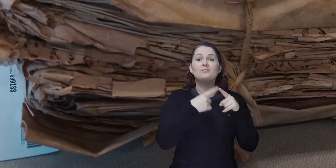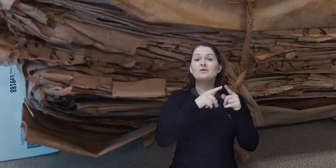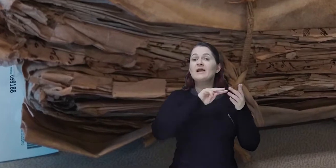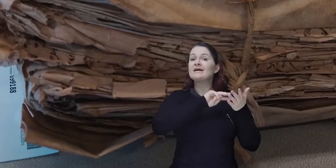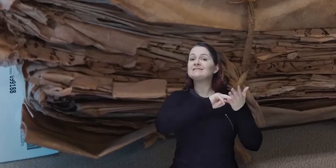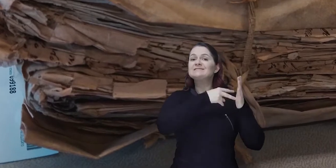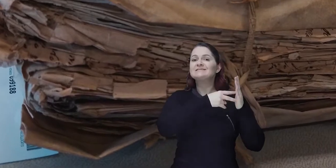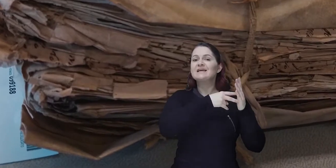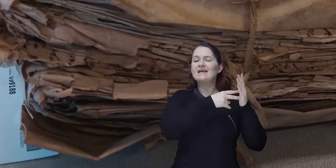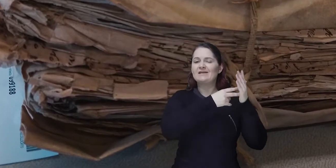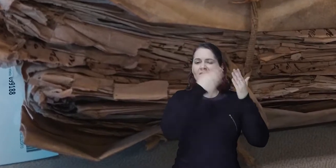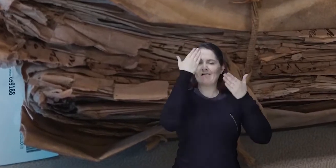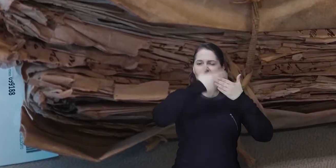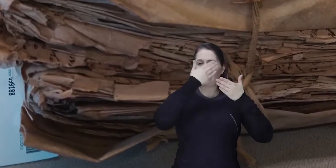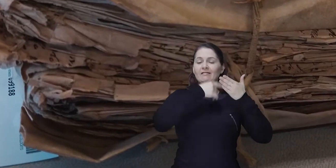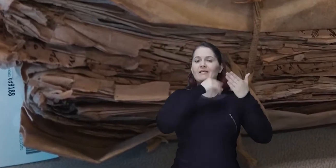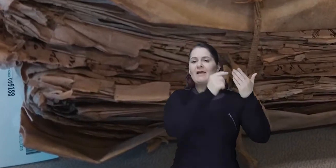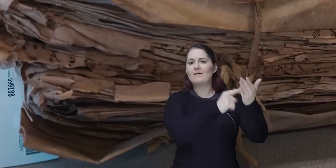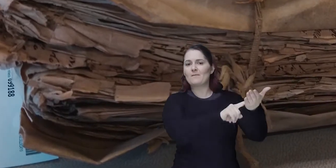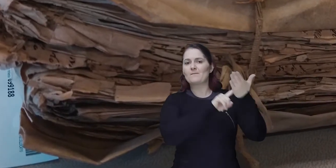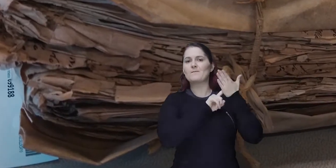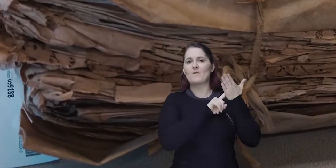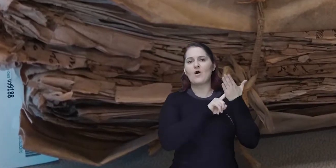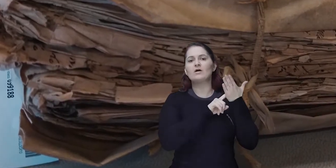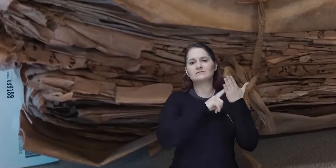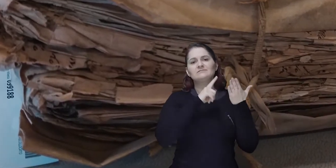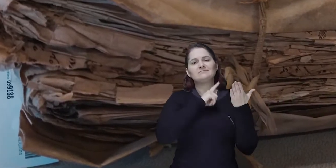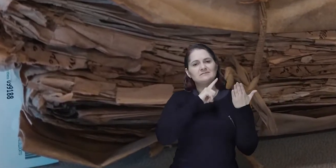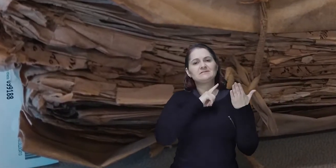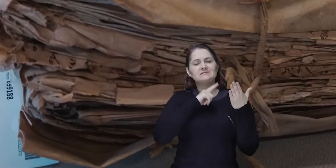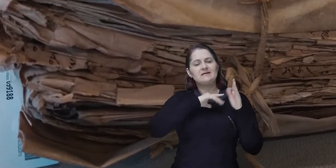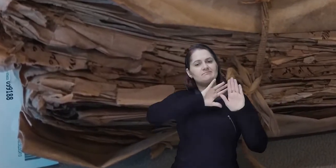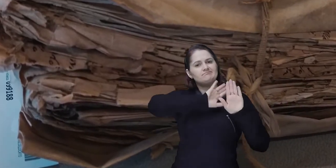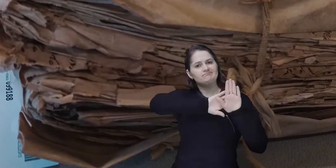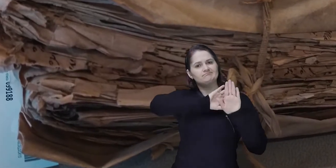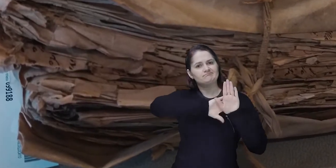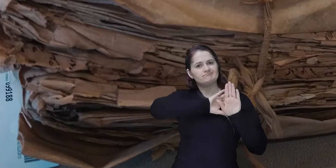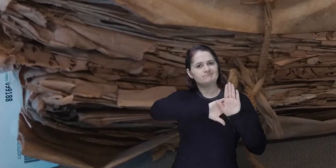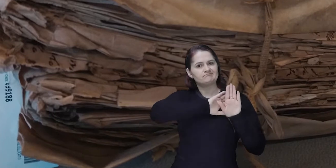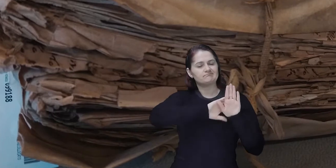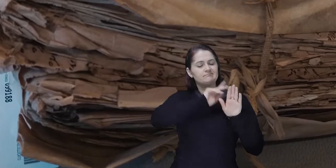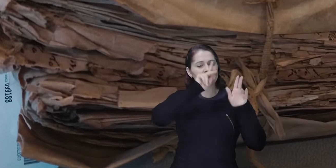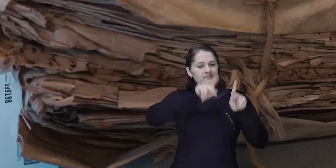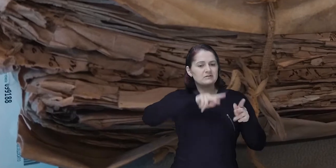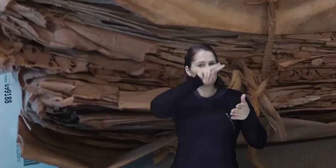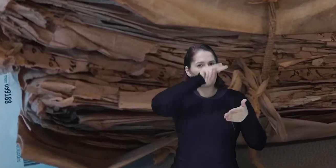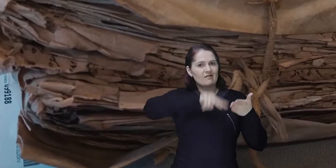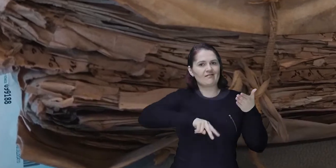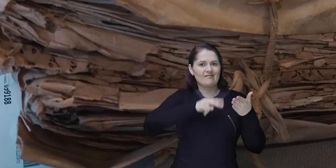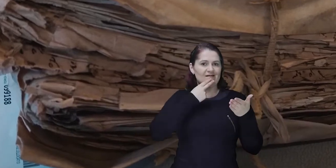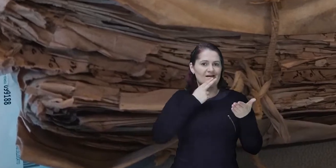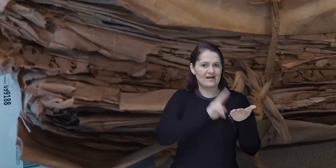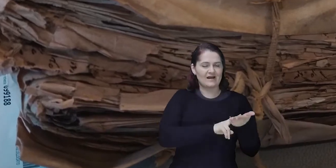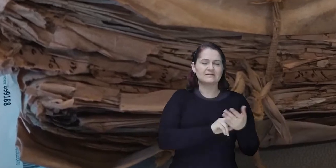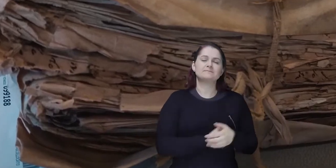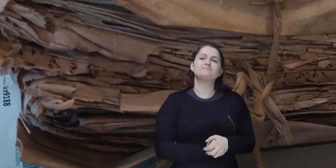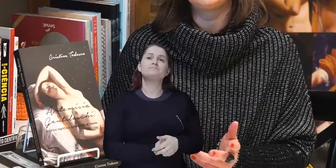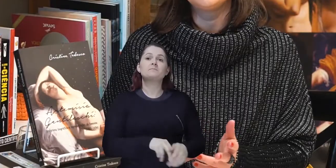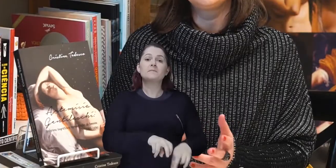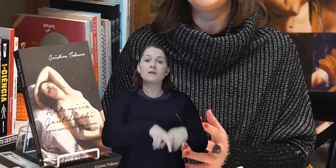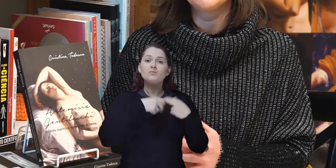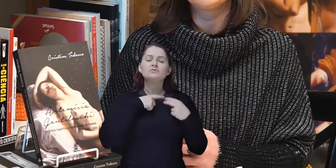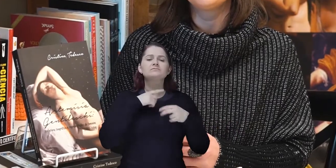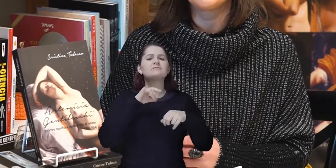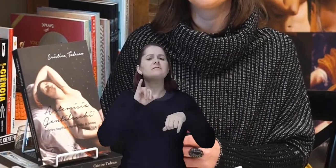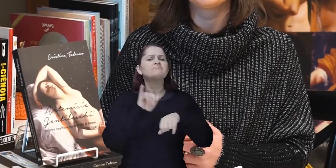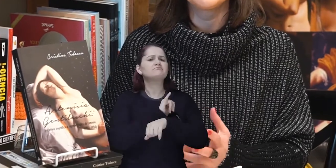d'água, com flores, flor de lis, ou com caveiras, ou com palmas, que conforme o significado desse